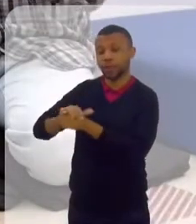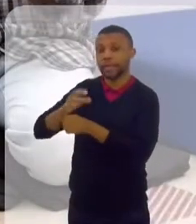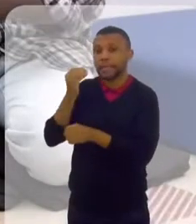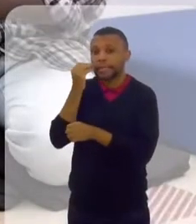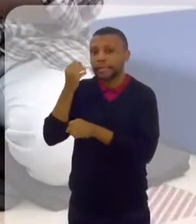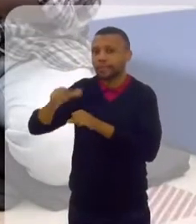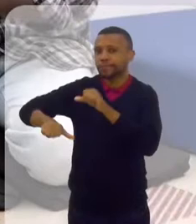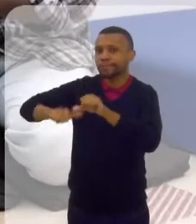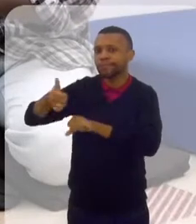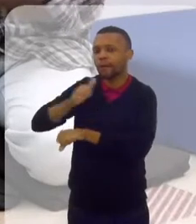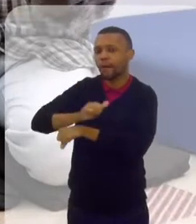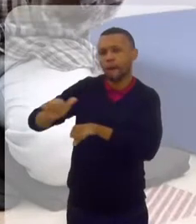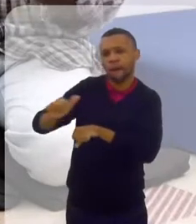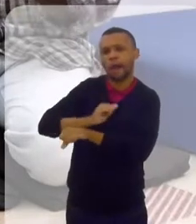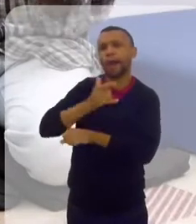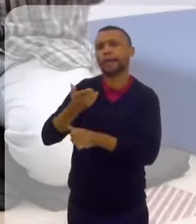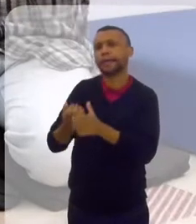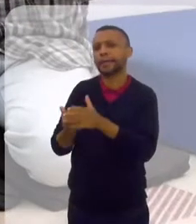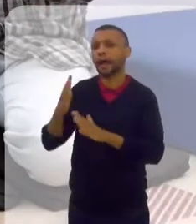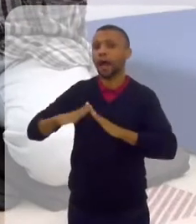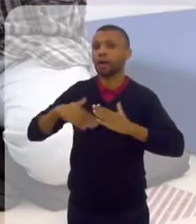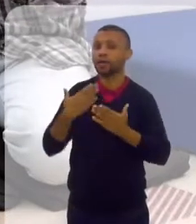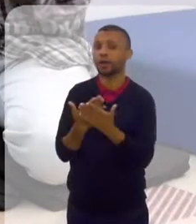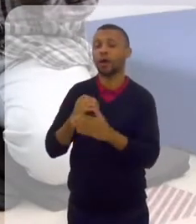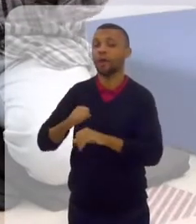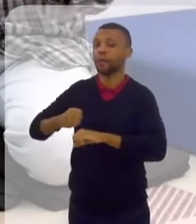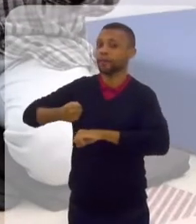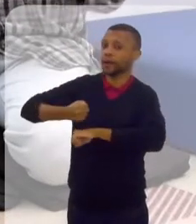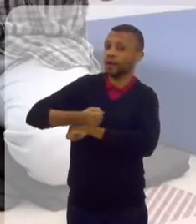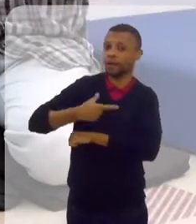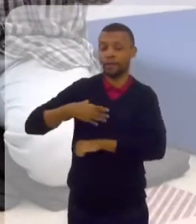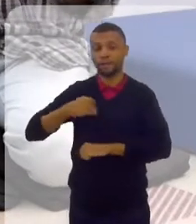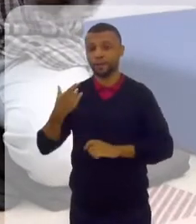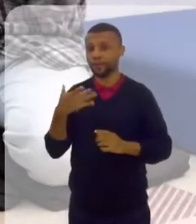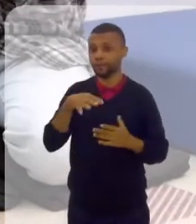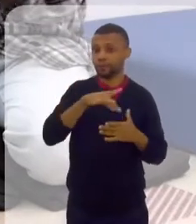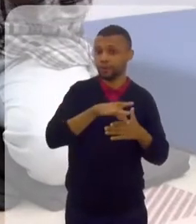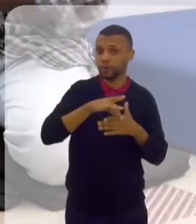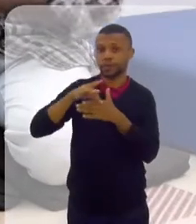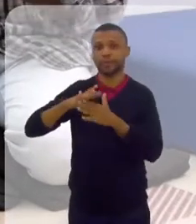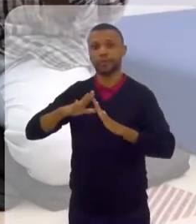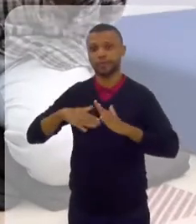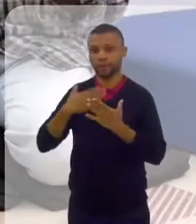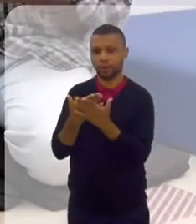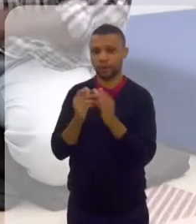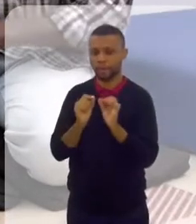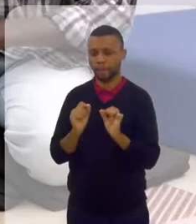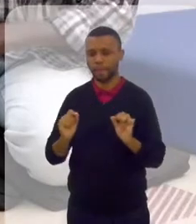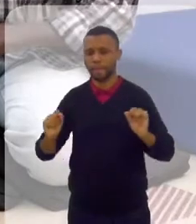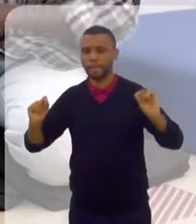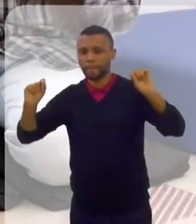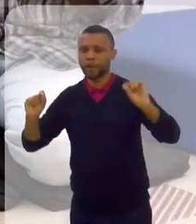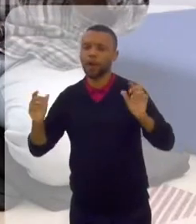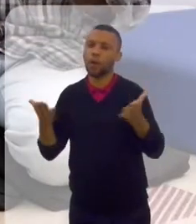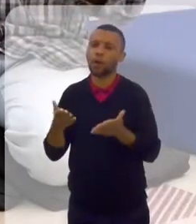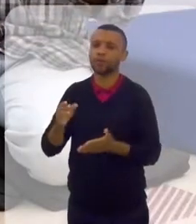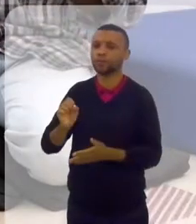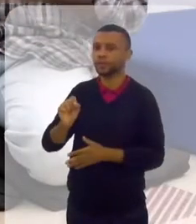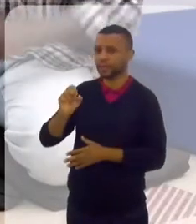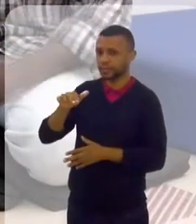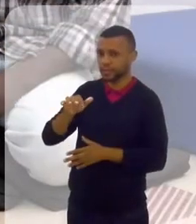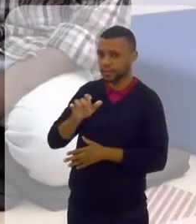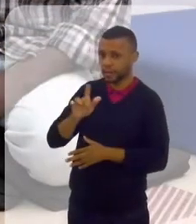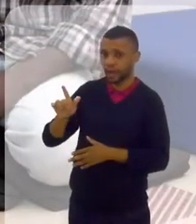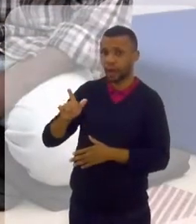aí criaram suas escolas, começaram a forçar os filhos dos líderes na escola, e a partir daí teve essa escola. Então, hoje no